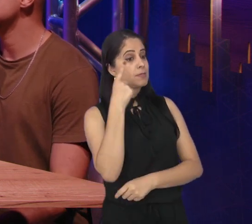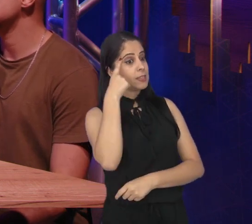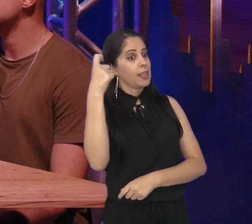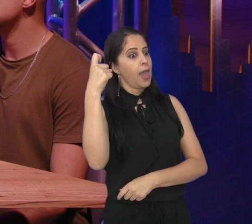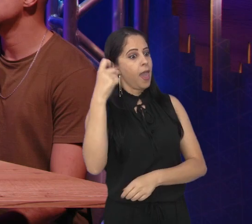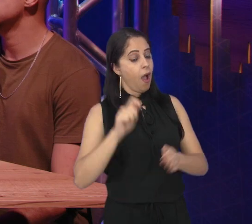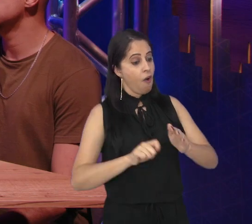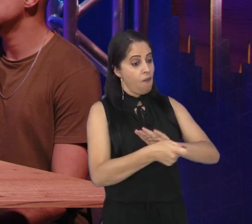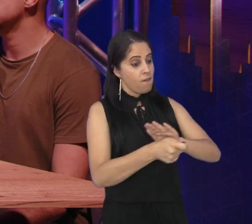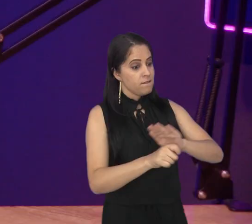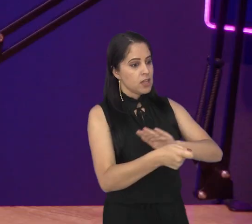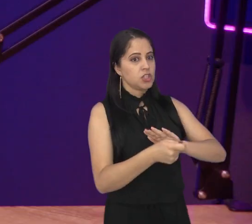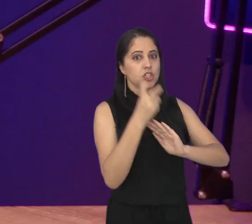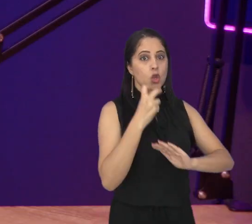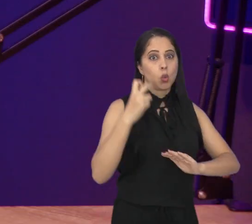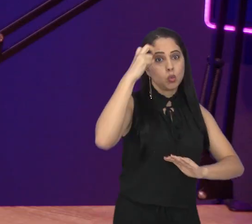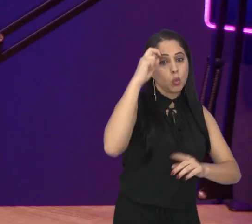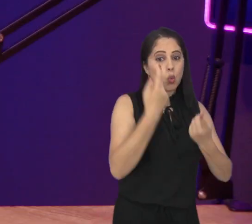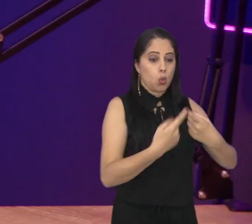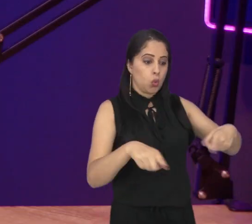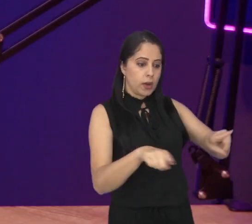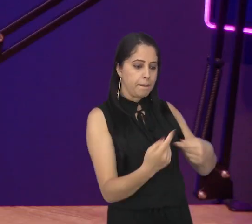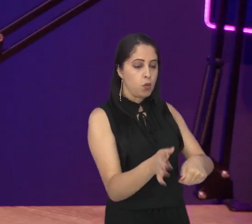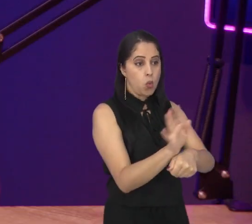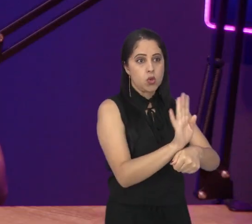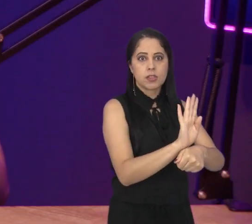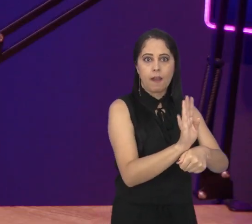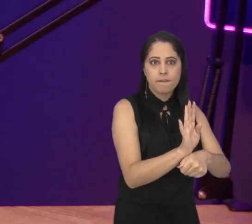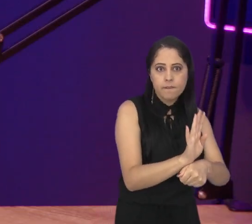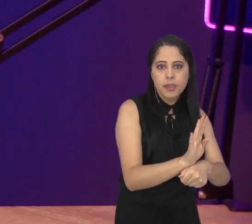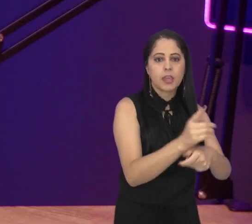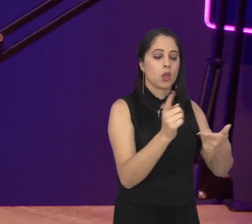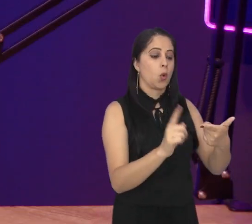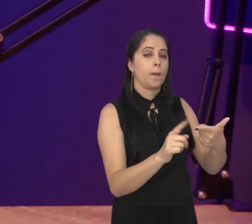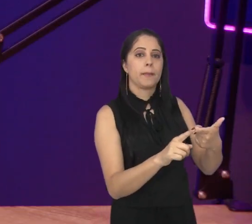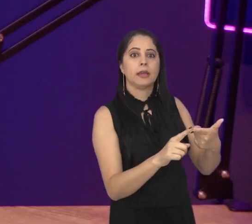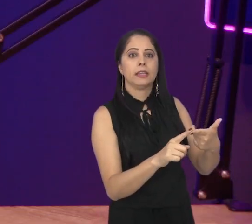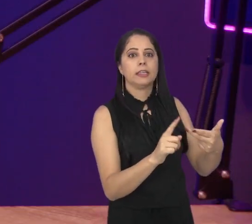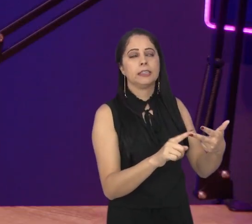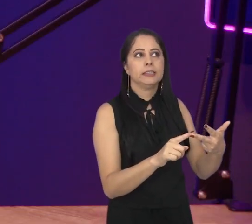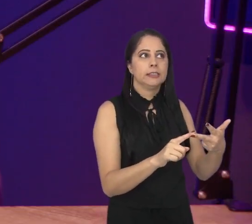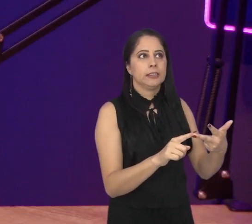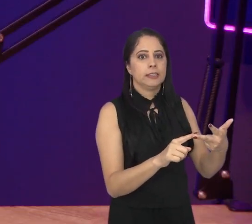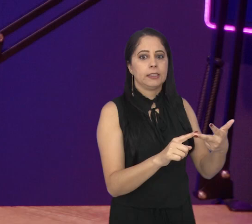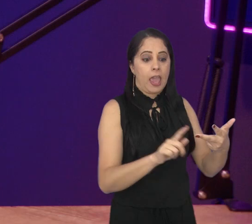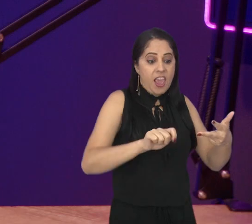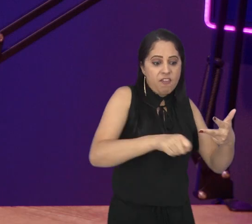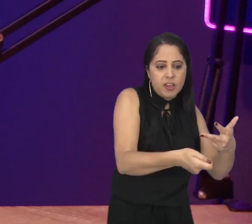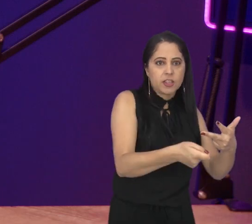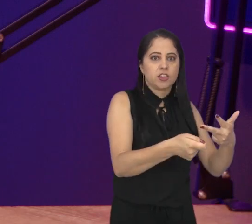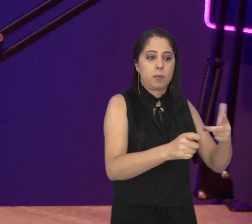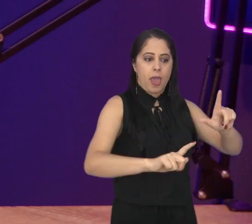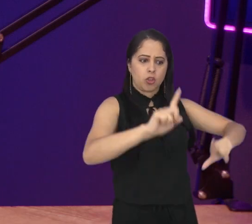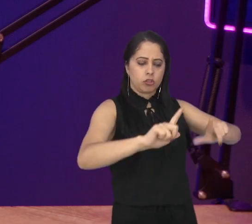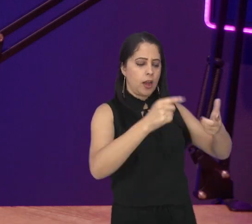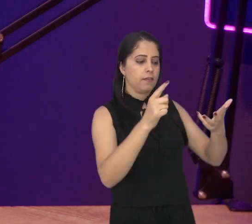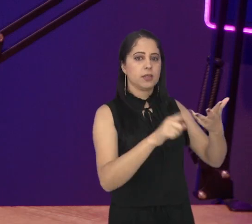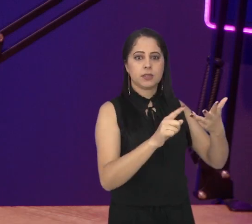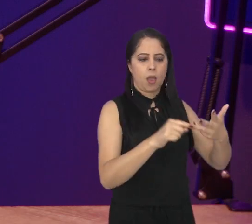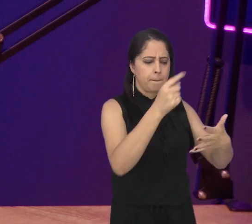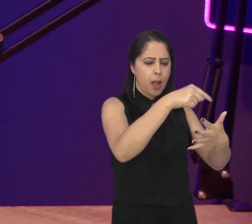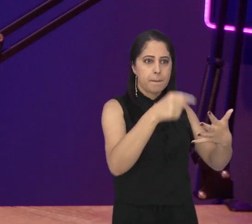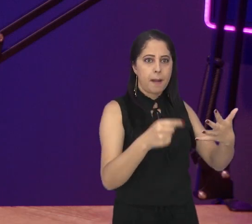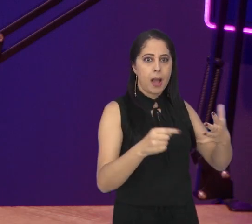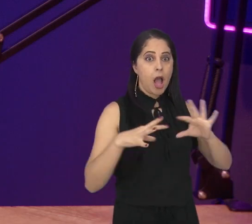e no entretenimento. Então, assim, isso é investido, sabe? Eles investem na música, investem no cinema, investem na